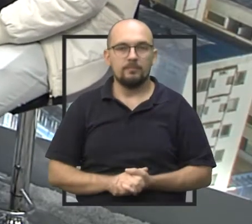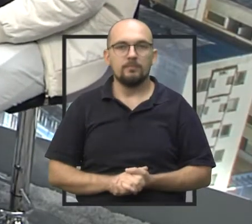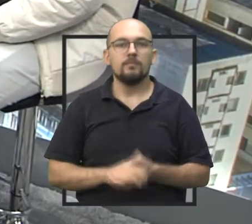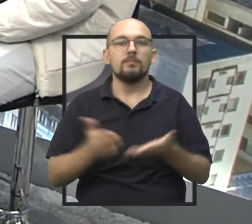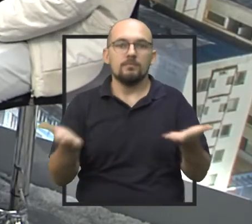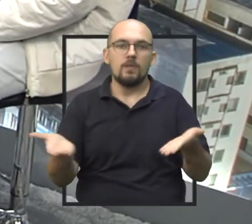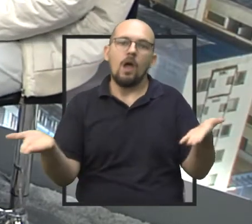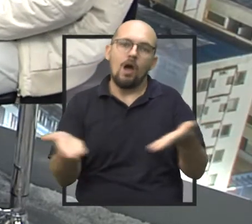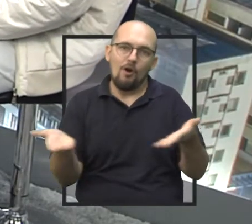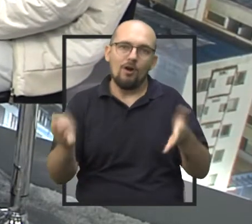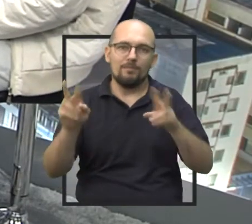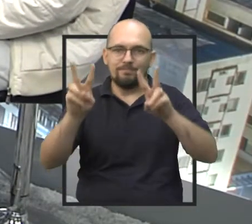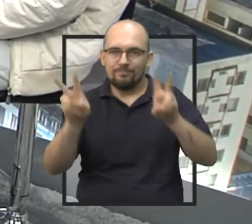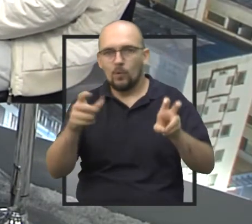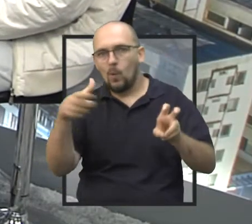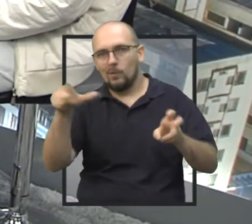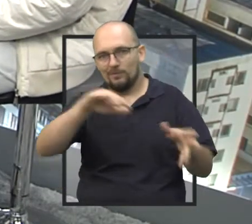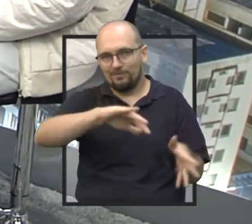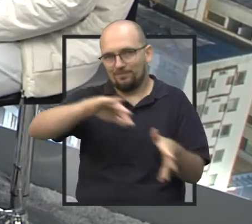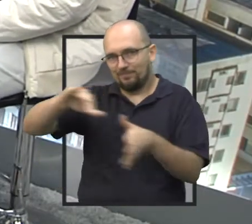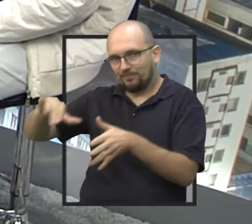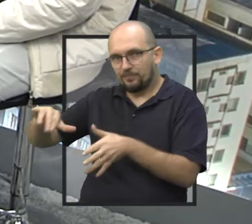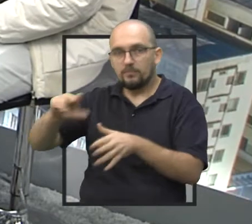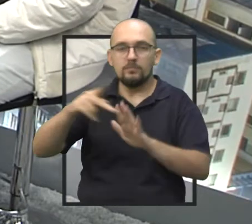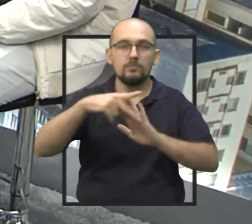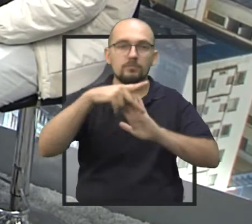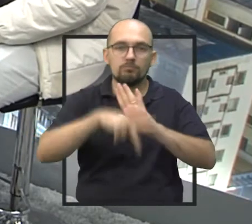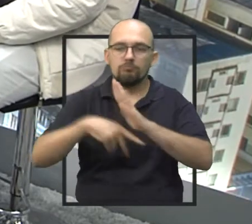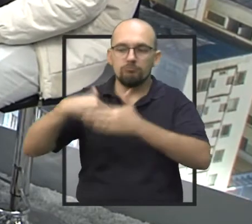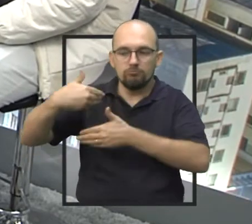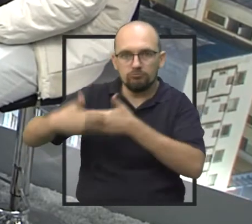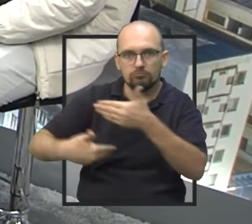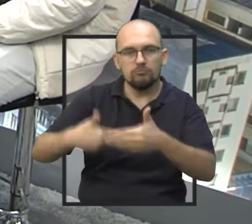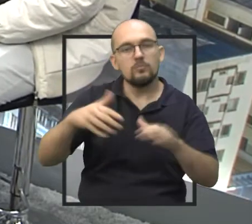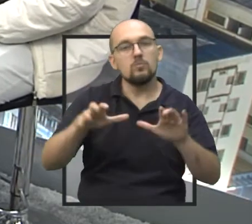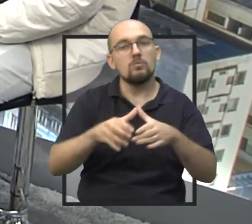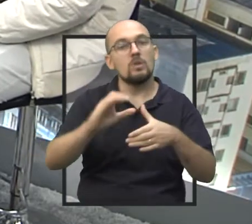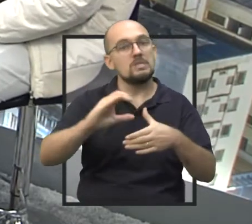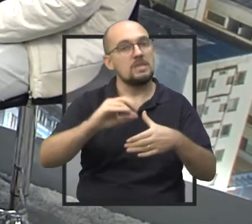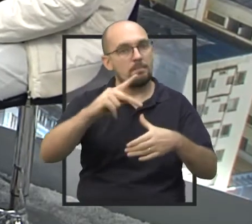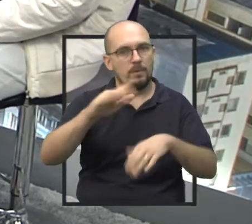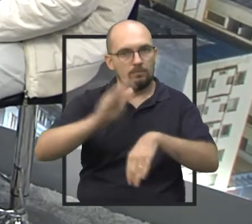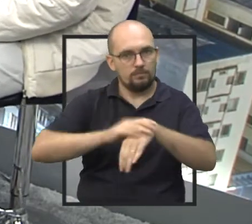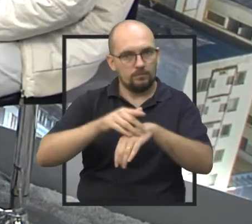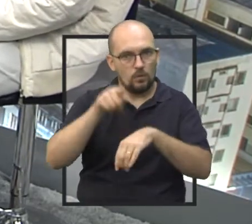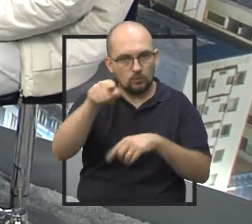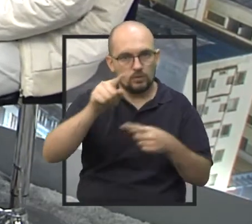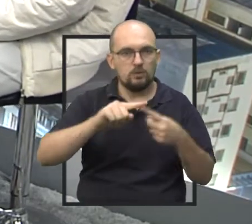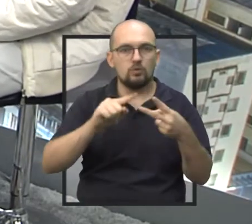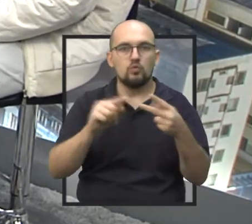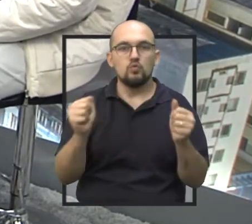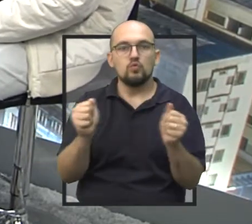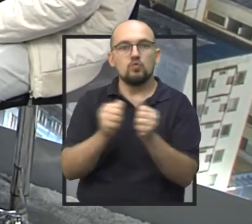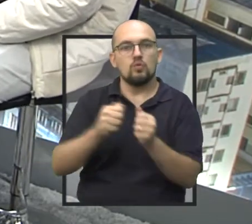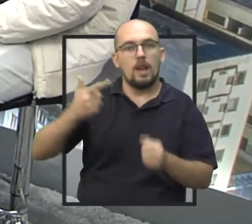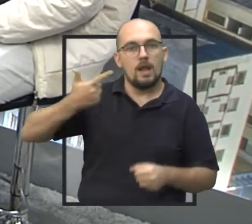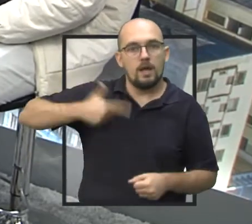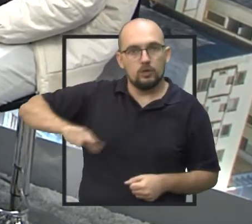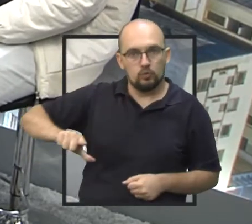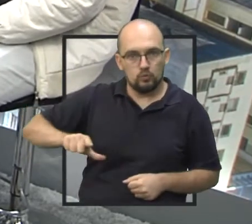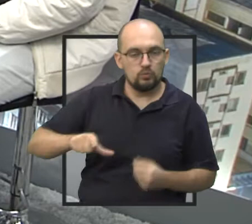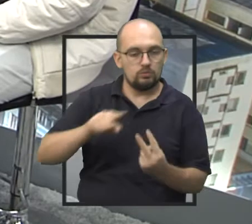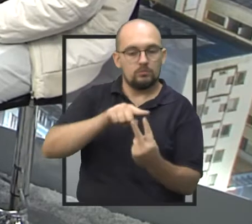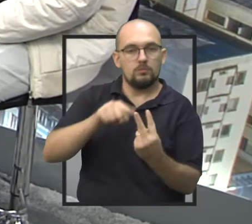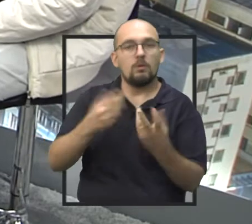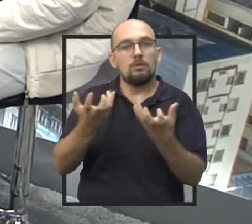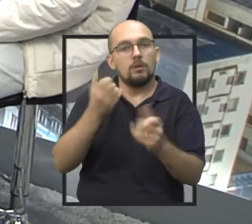vereador. Falar de um projeto que está tramitando nas comissões permanentes aqui da casa, que é de sua autoria e também do vereador Leandro Passos, e que